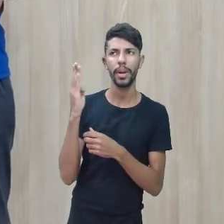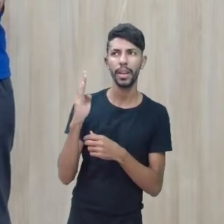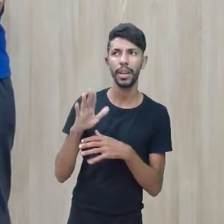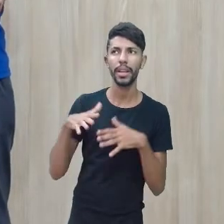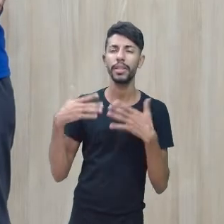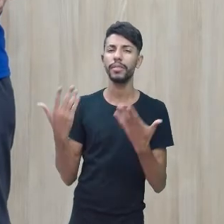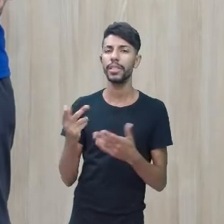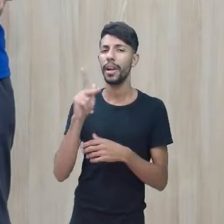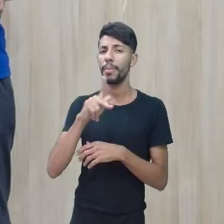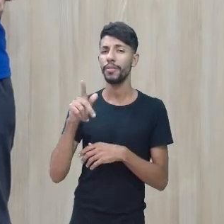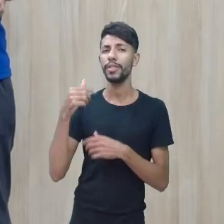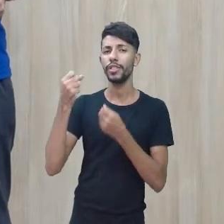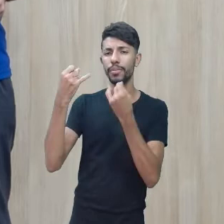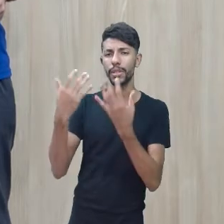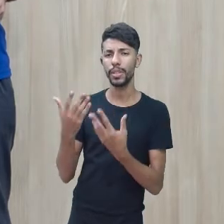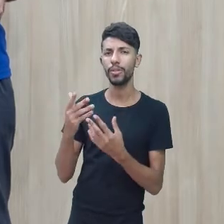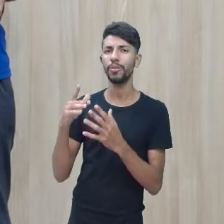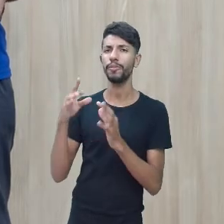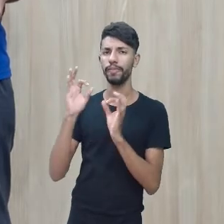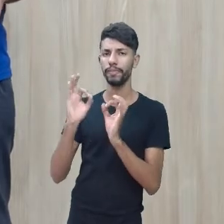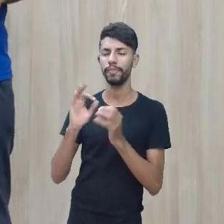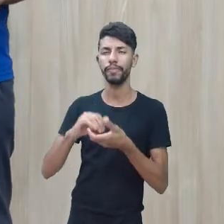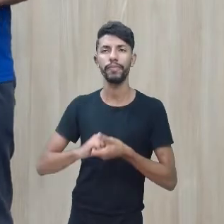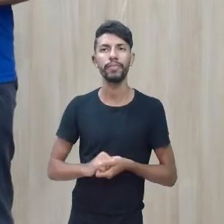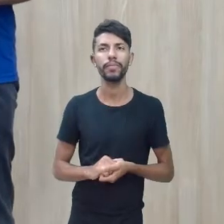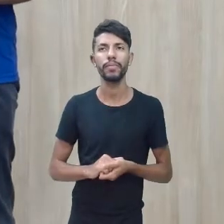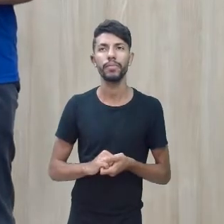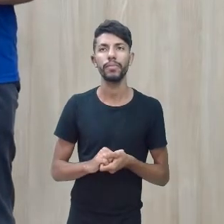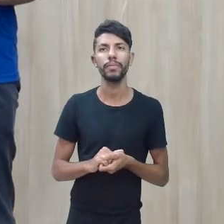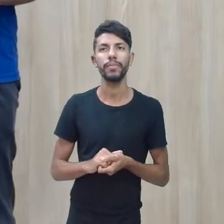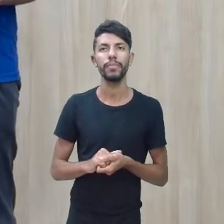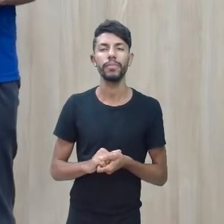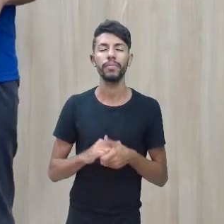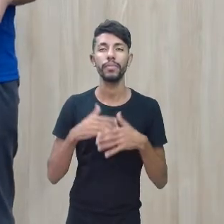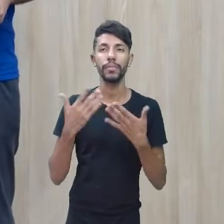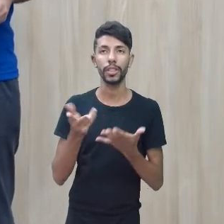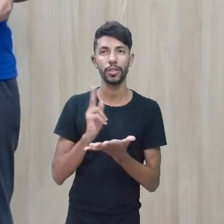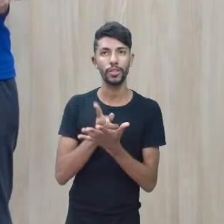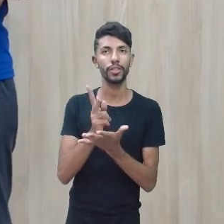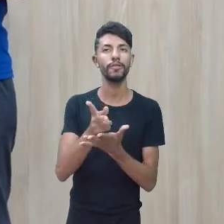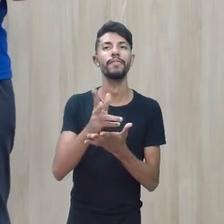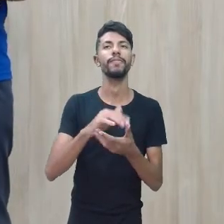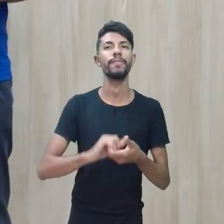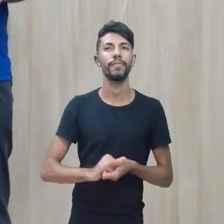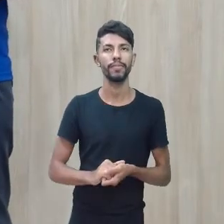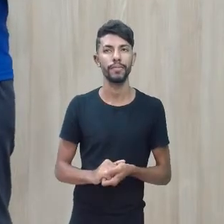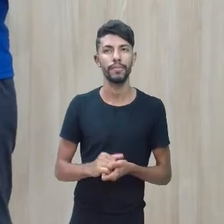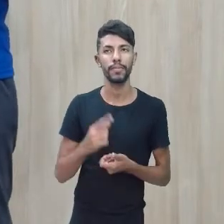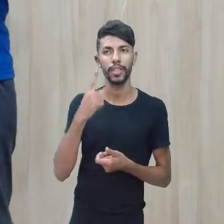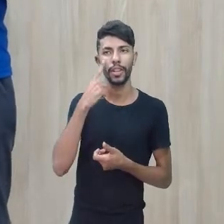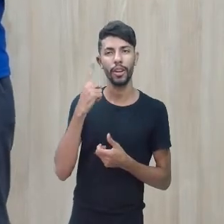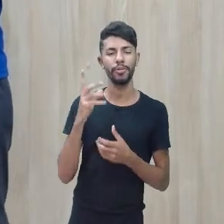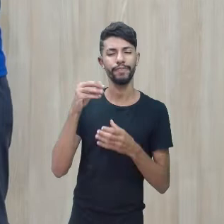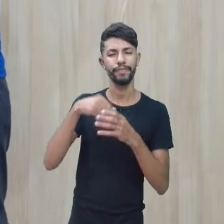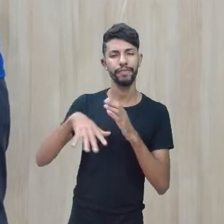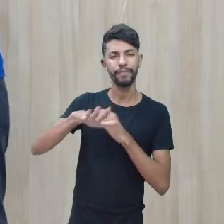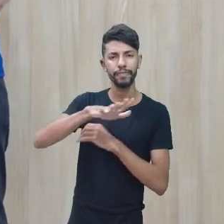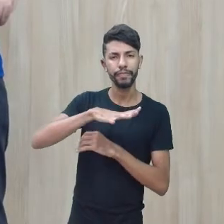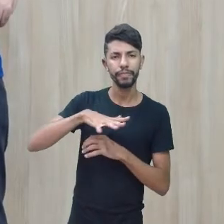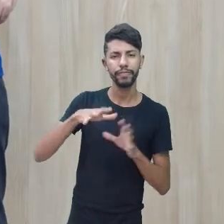com bastante propriedade. Beleza, gente? Tranquilo. Seguimos. Aí, dentro desse cenário todo